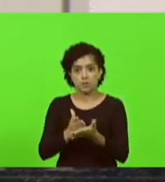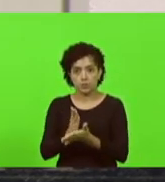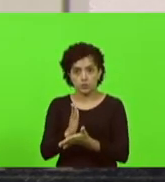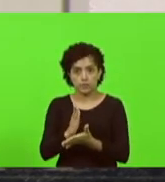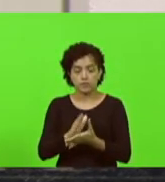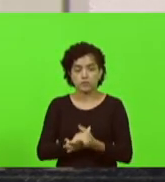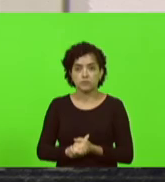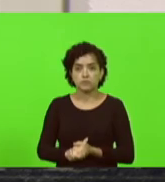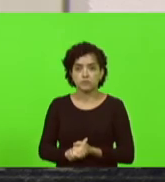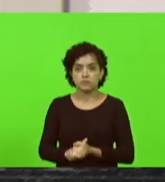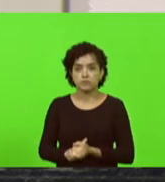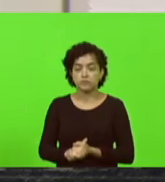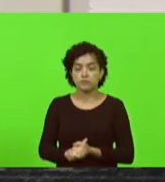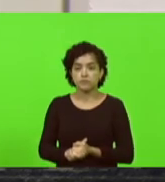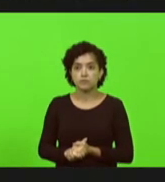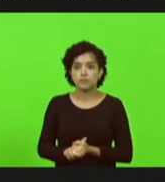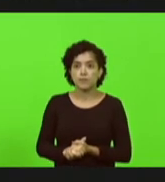aprovado.